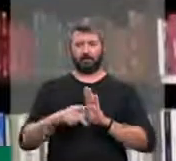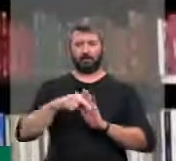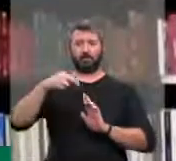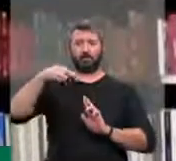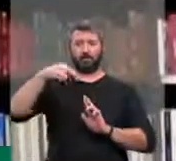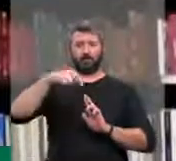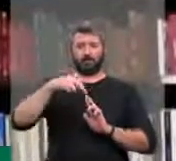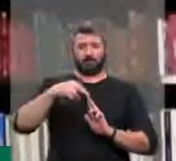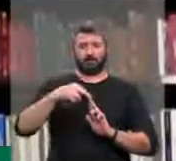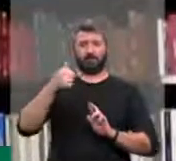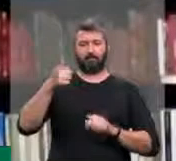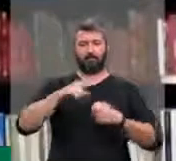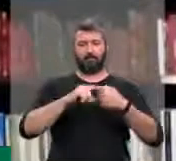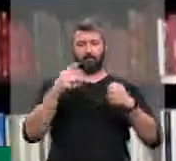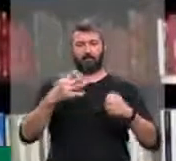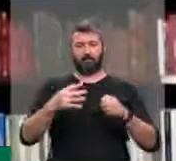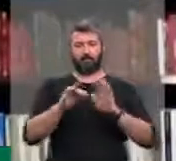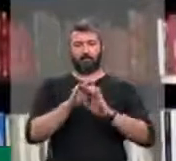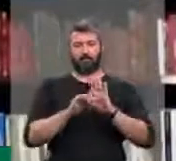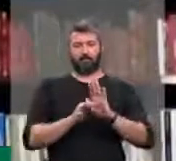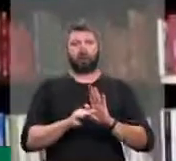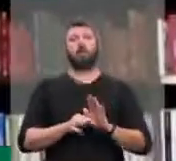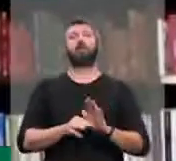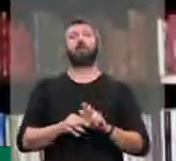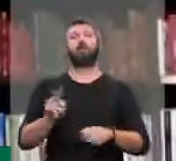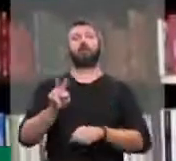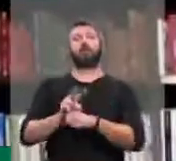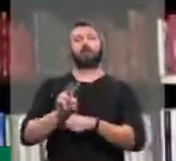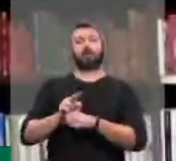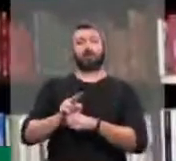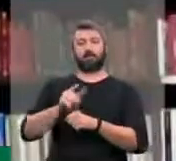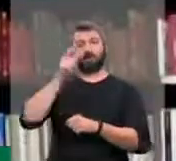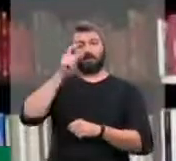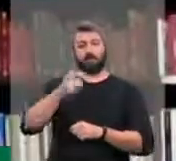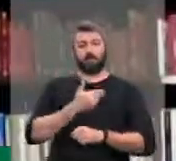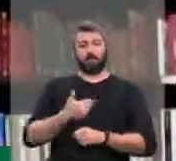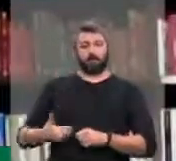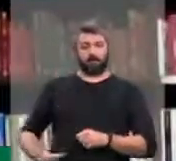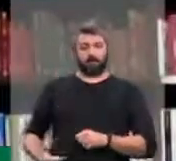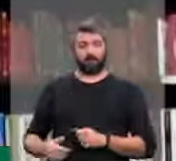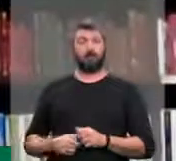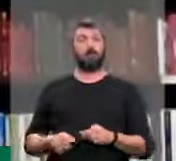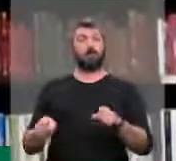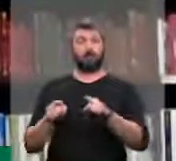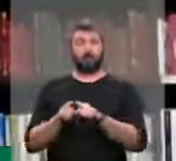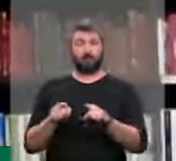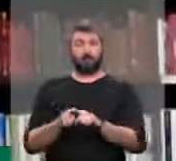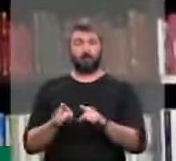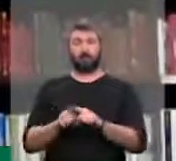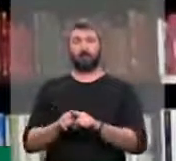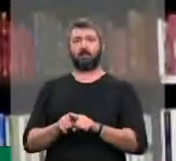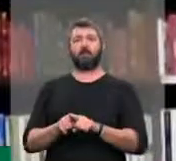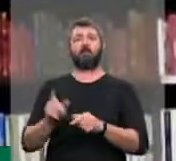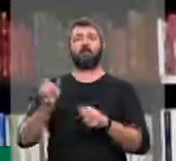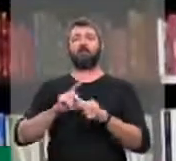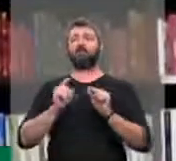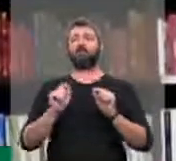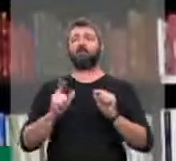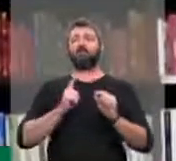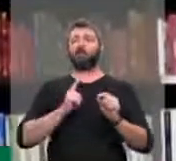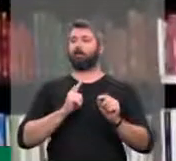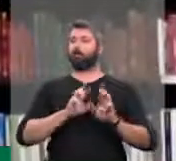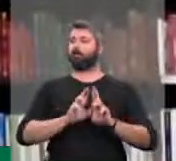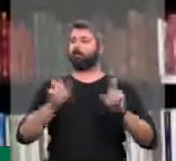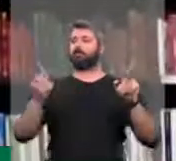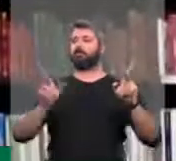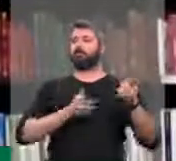artigo 4º do nosso substitutivo resguarda o interesse público em tais acordos e, ao mesmo tempo, promove a diferenciação